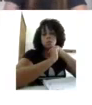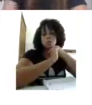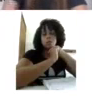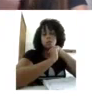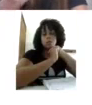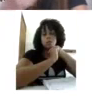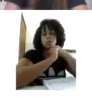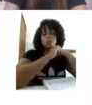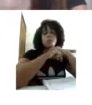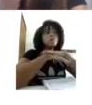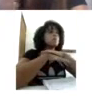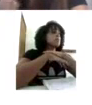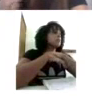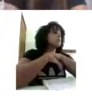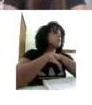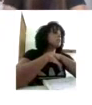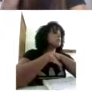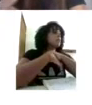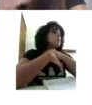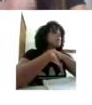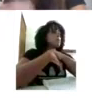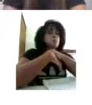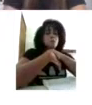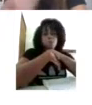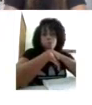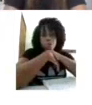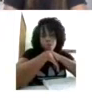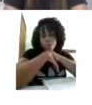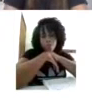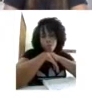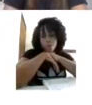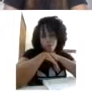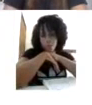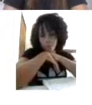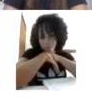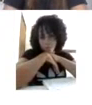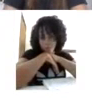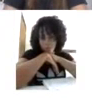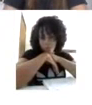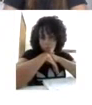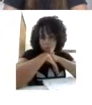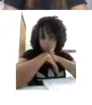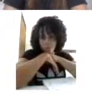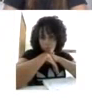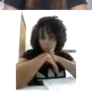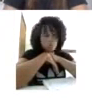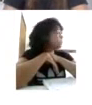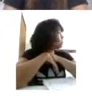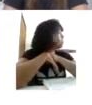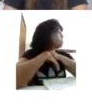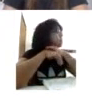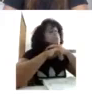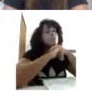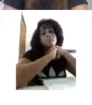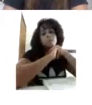e aos poucos corrigindo e aprendendo e transformando essas aprendizagens, esse ensino-aprendizagem.